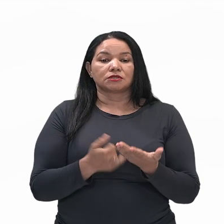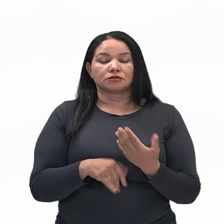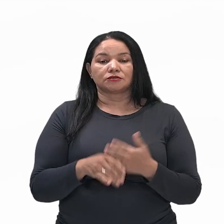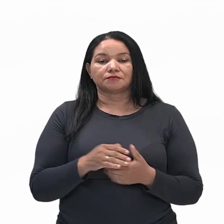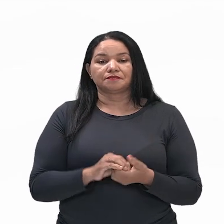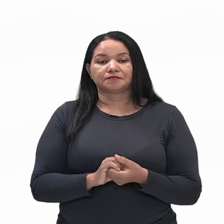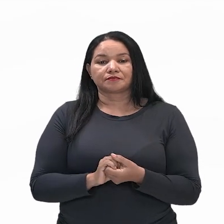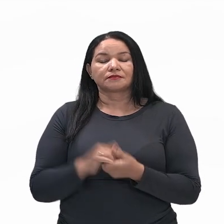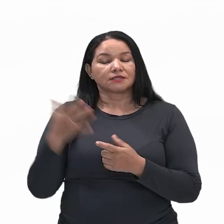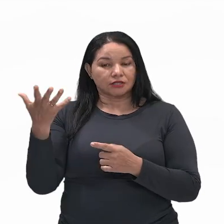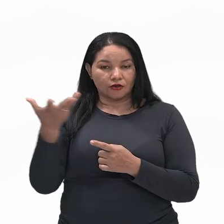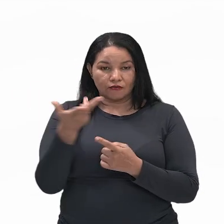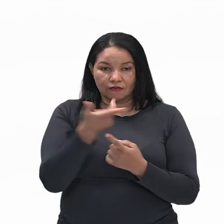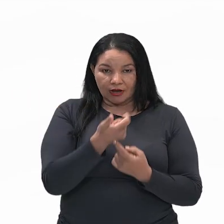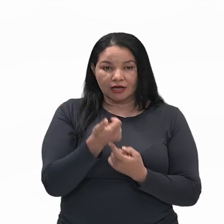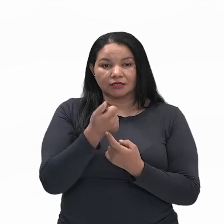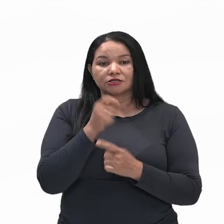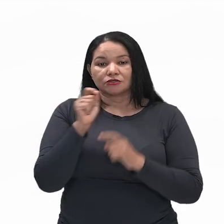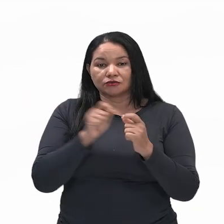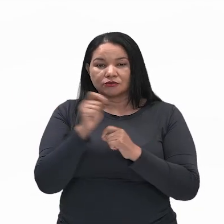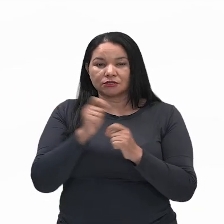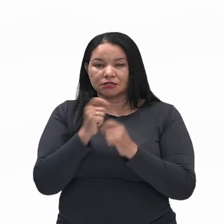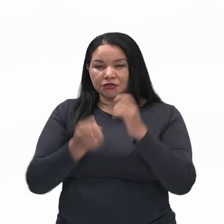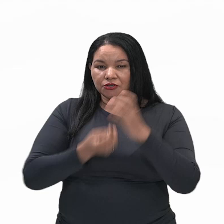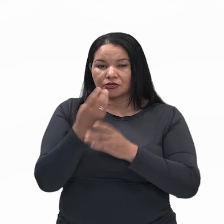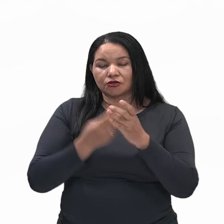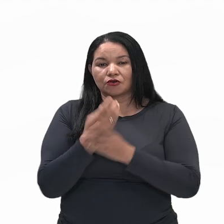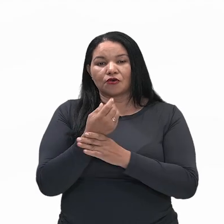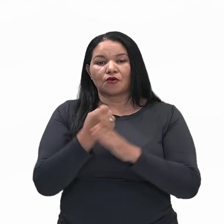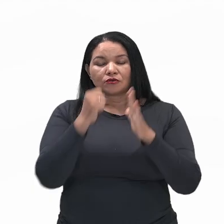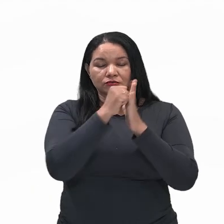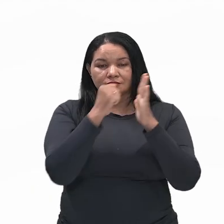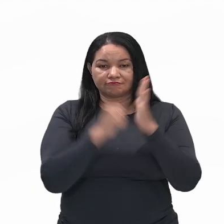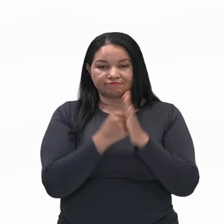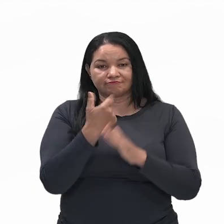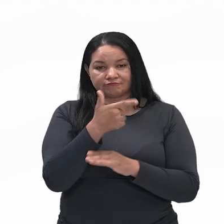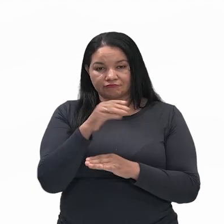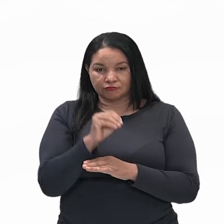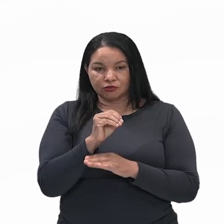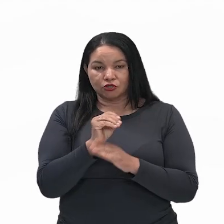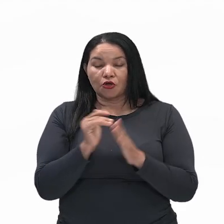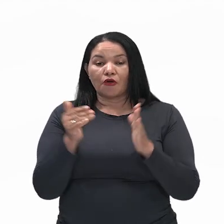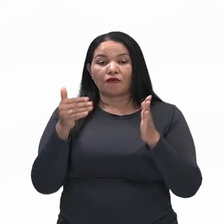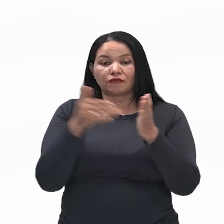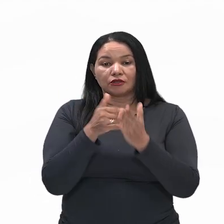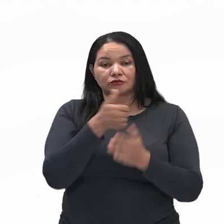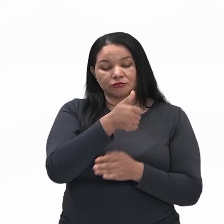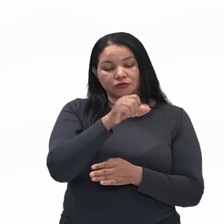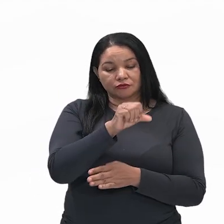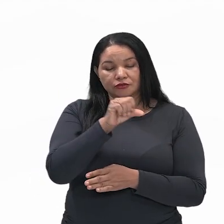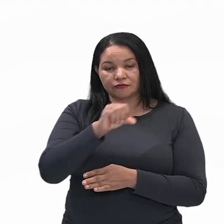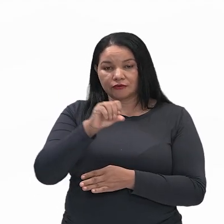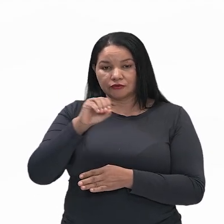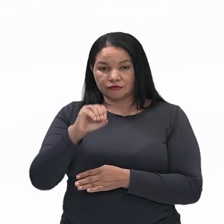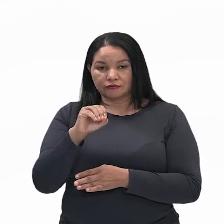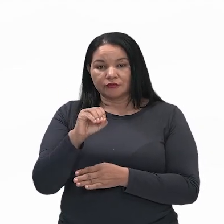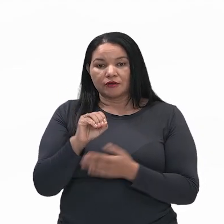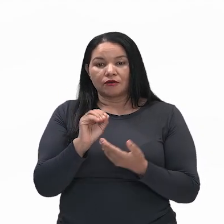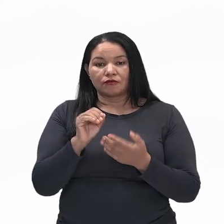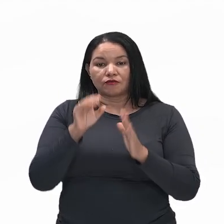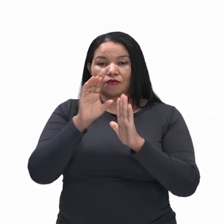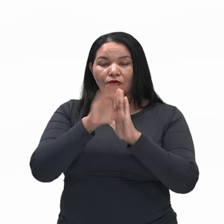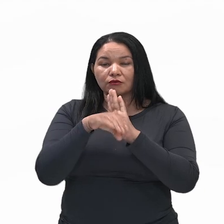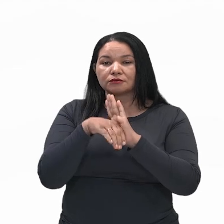arte, tá, tem suas origens nas vanguardas do século XX. No final do século de 1990, os conceitos